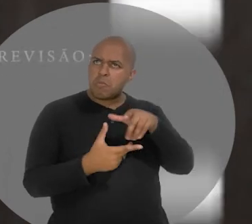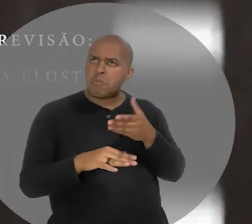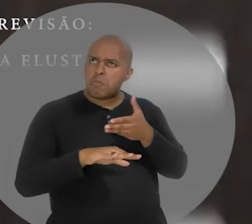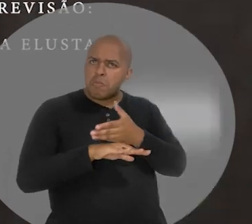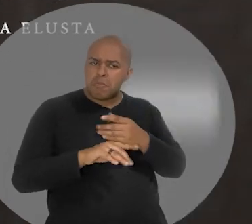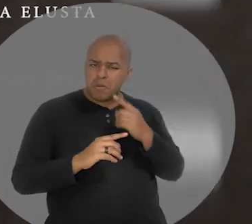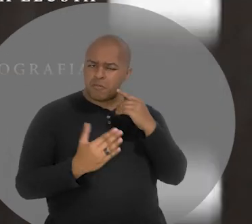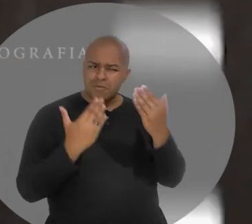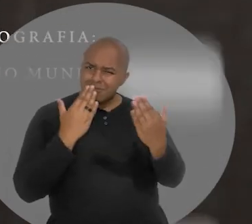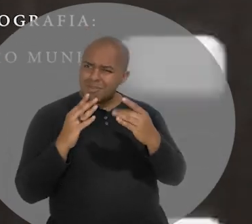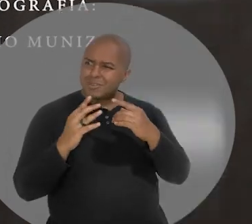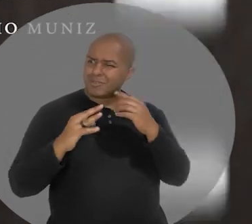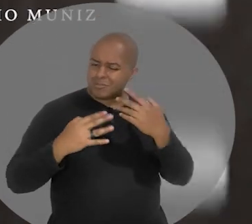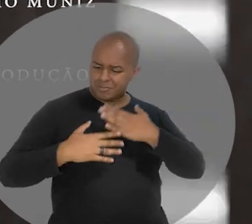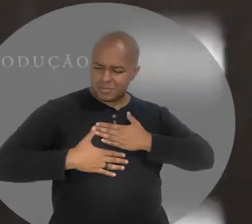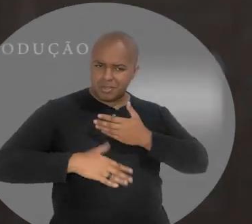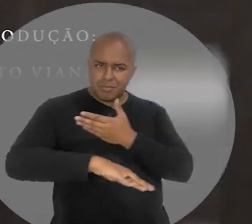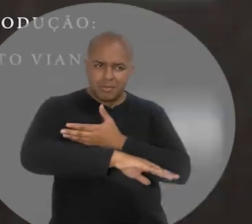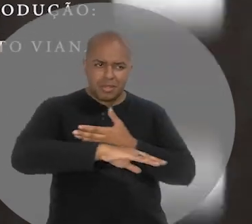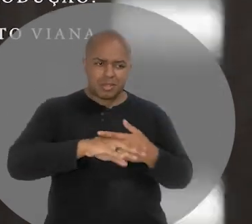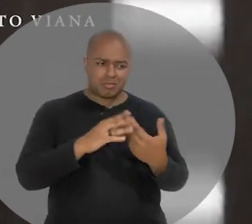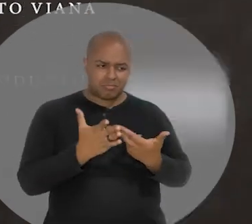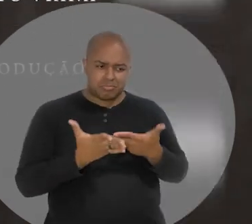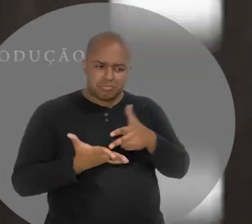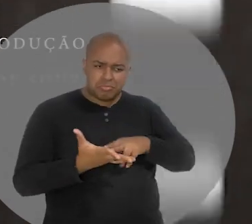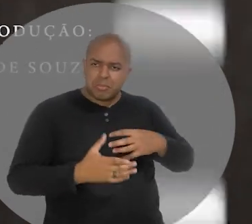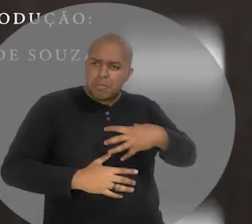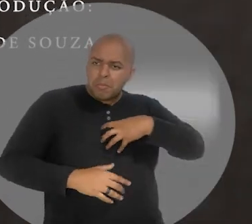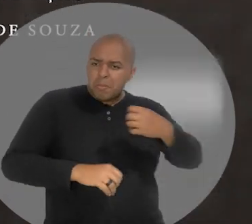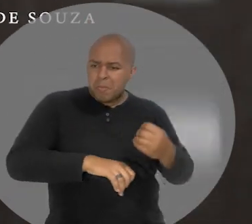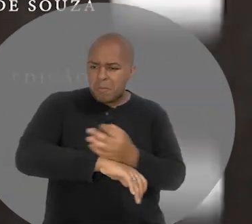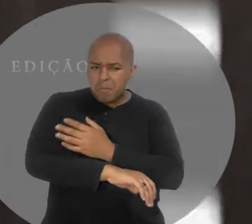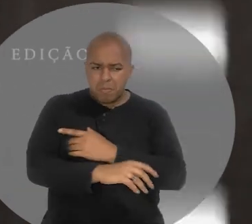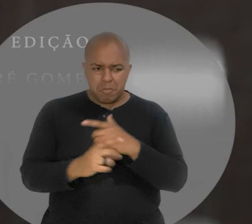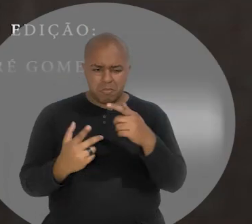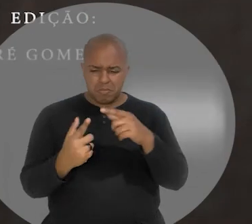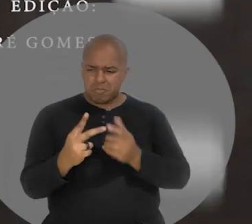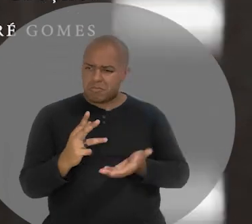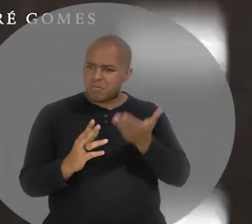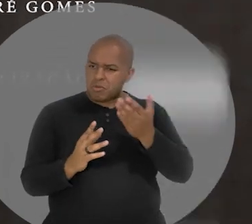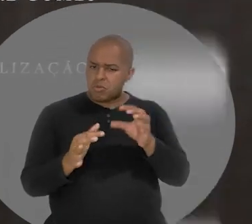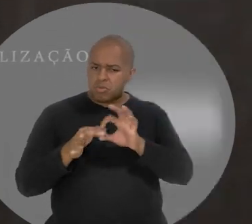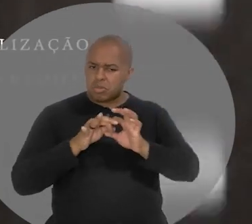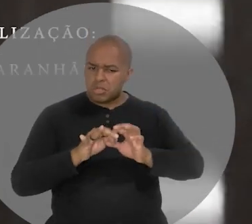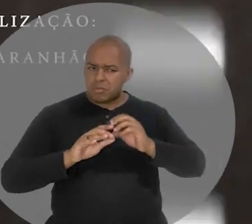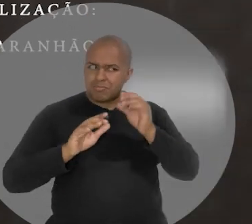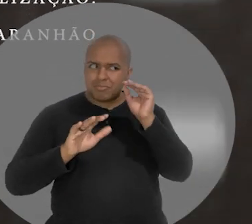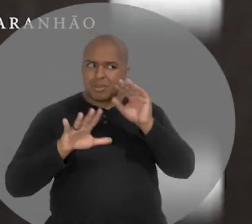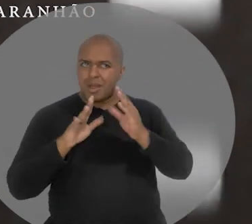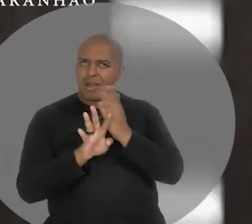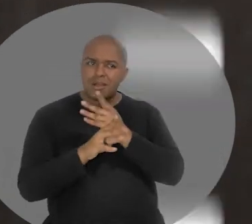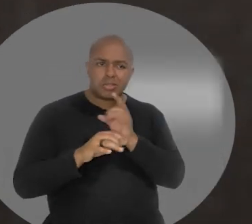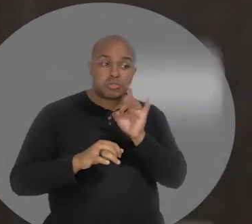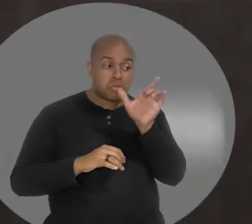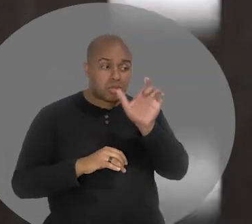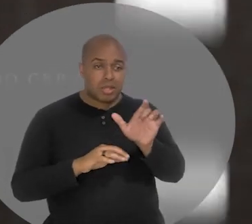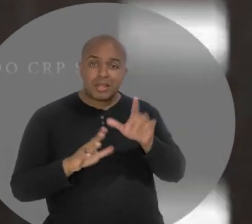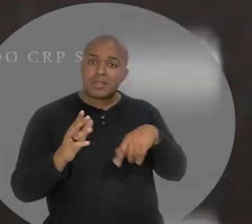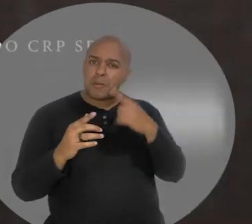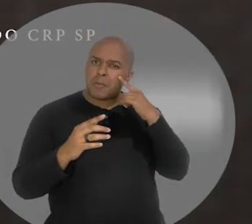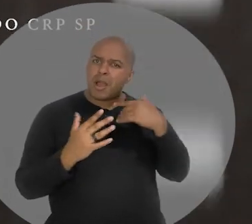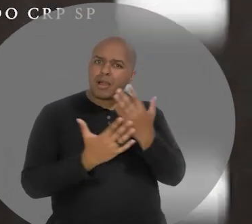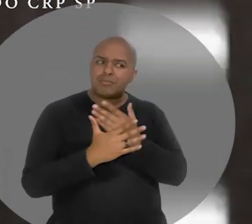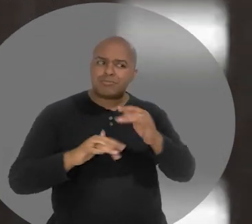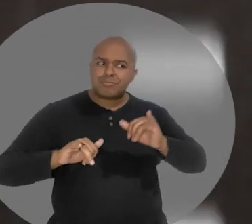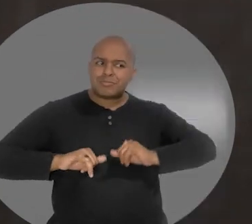comparações, comparo minhas ações, interpreto emoções e sirvo grandes dosagens de união ou distração. Créditos. Só lidam Direção com isso e de forma roteiro, errada, Matheus dando erro